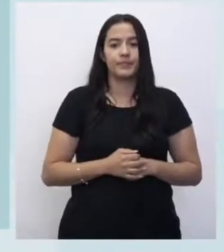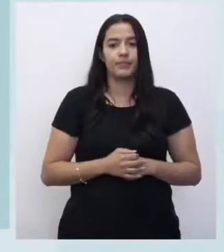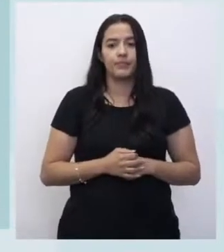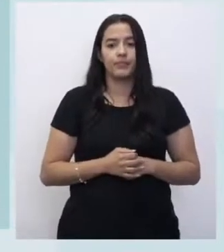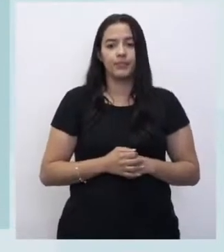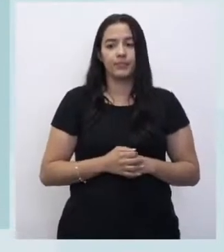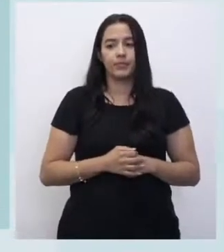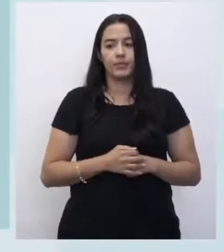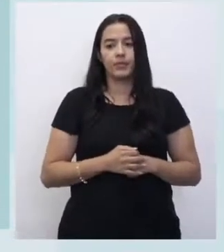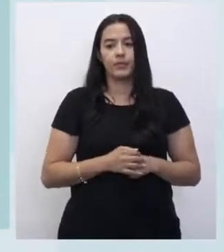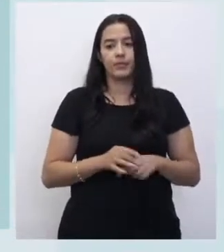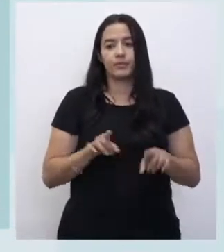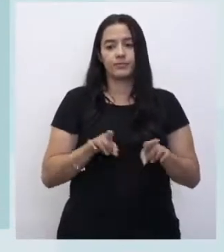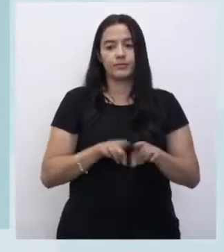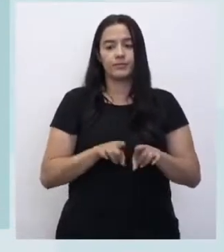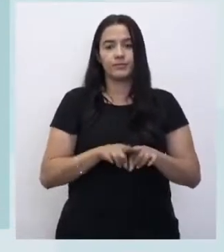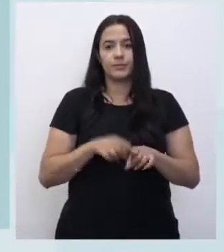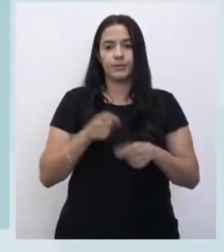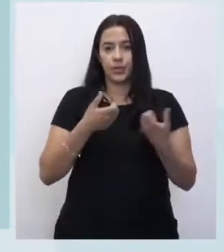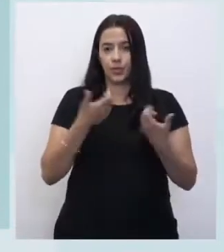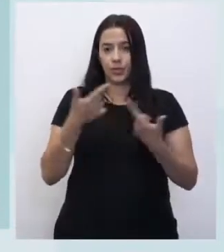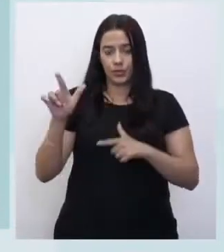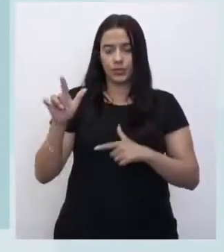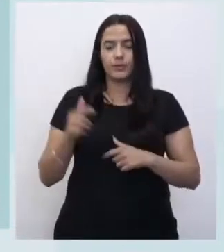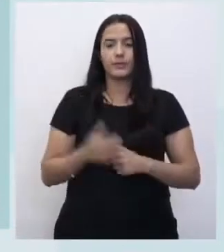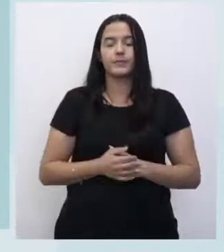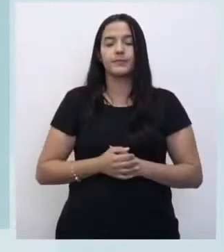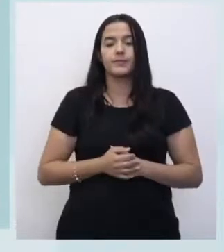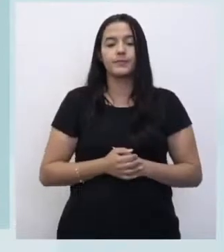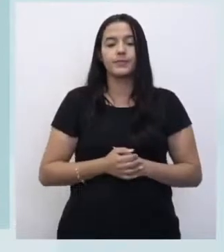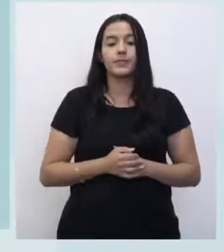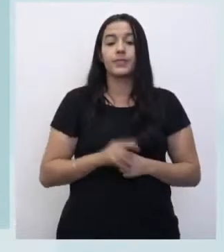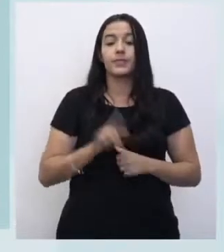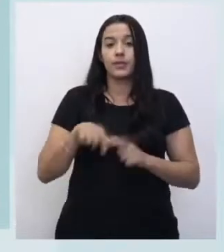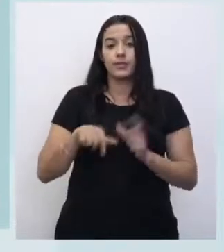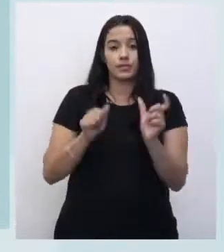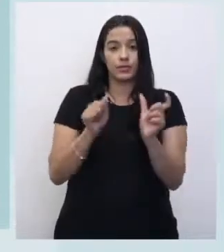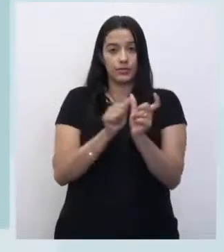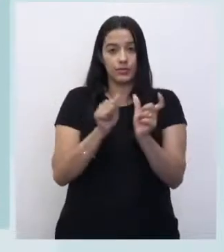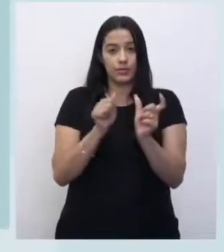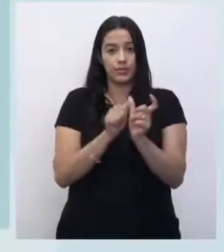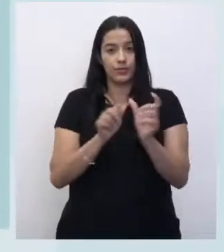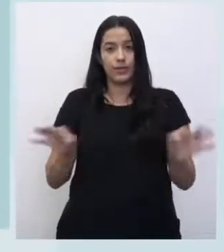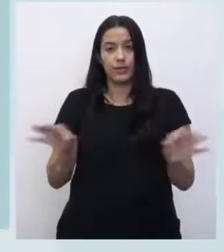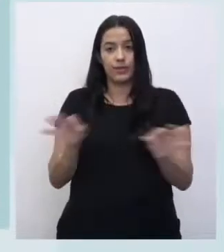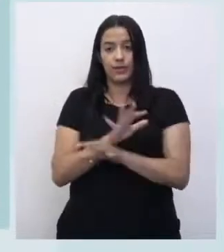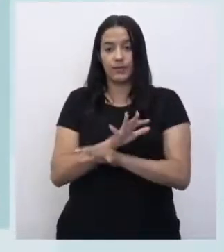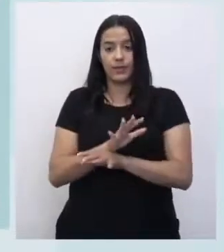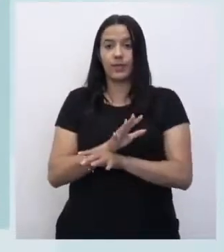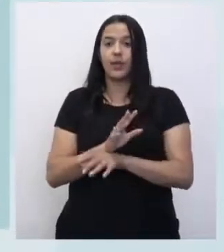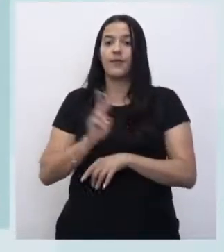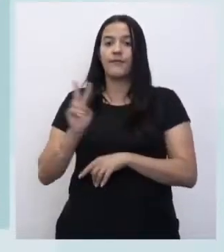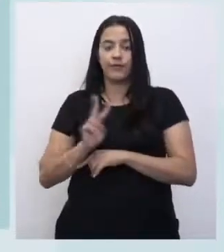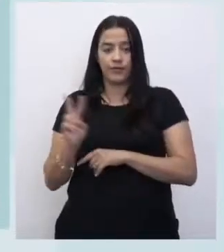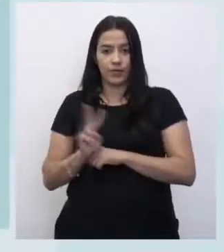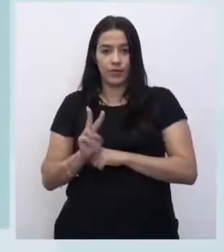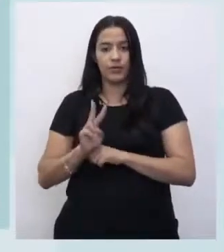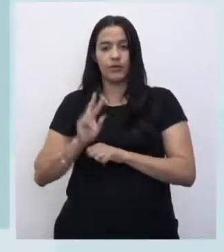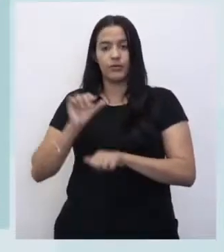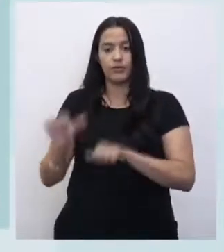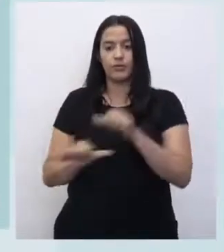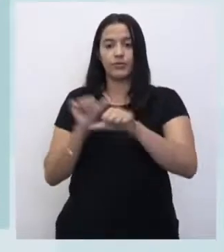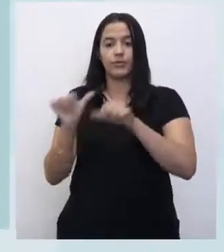in a vowel and a consonant, double the consonant. Se o adjetivo terminar em vogal e consoante, dobramos a consoante.